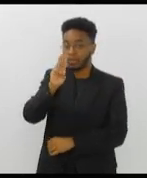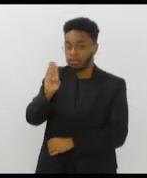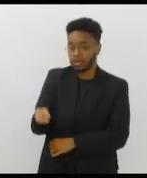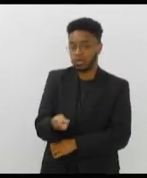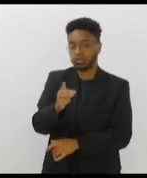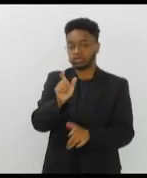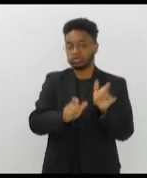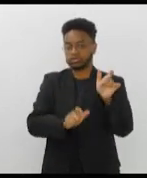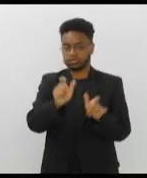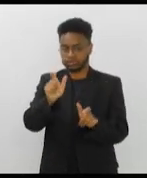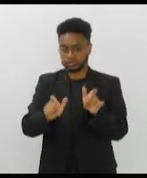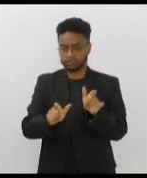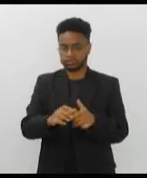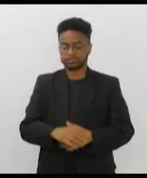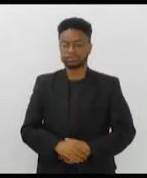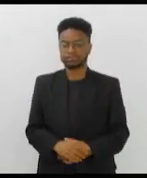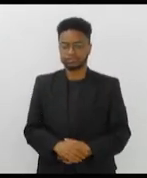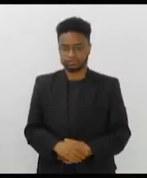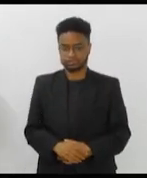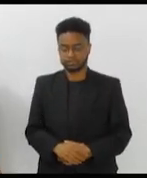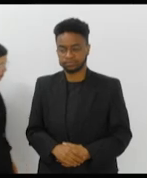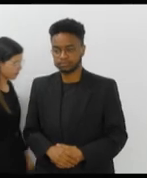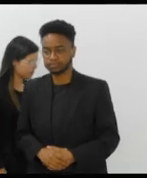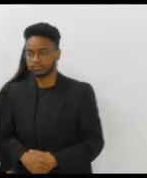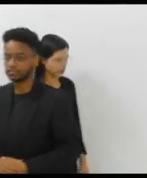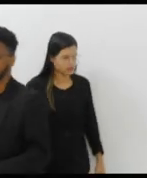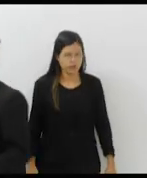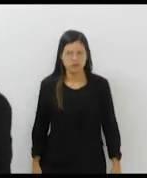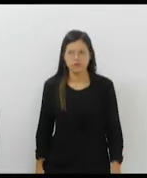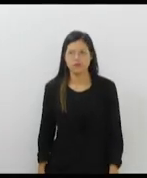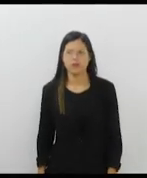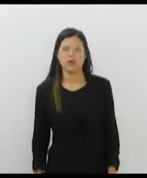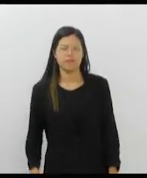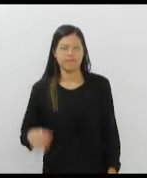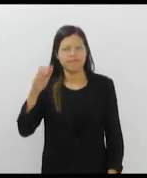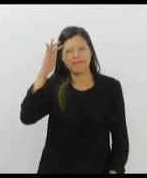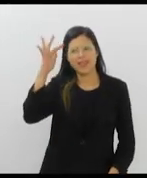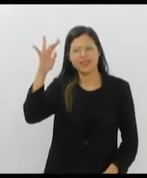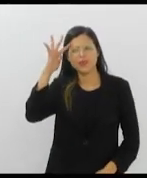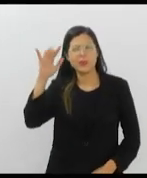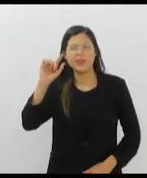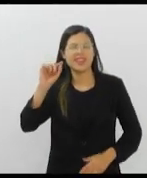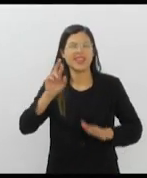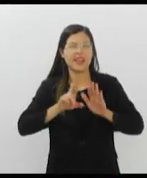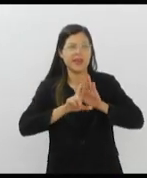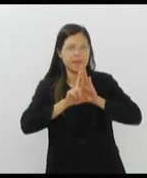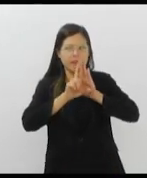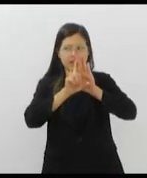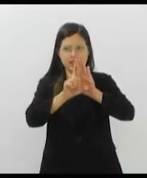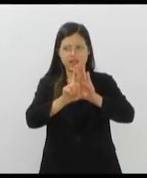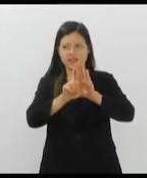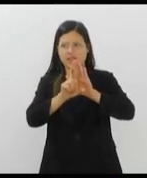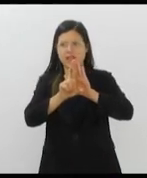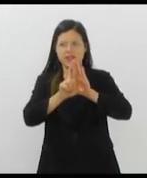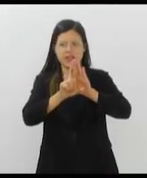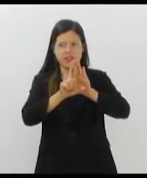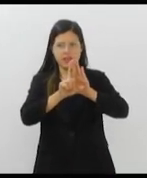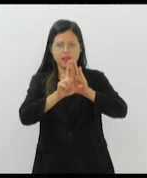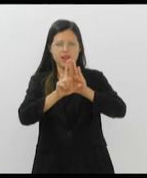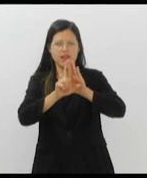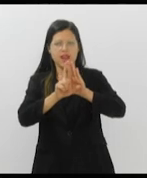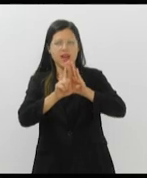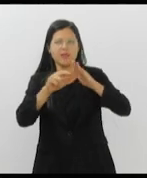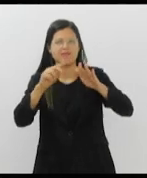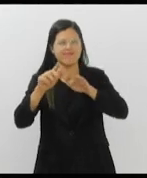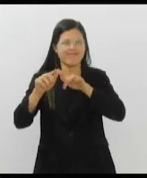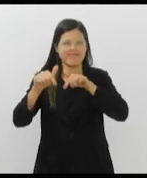milhões de brasileiros. Você imagina o que, que representa o desempenho